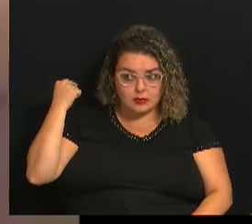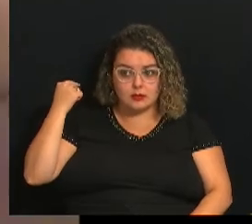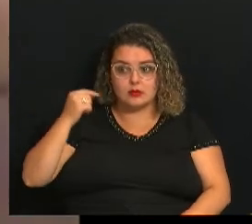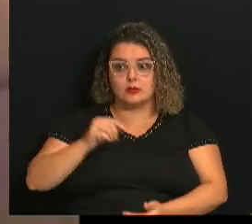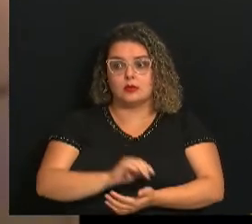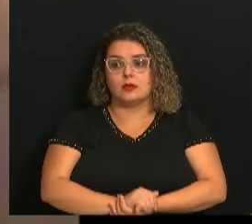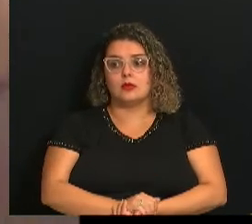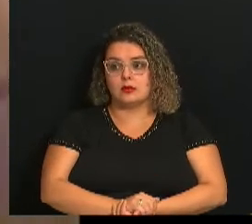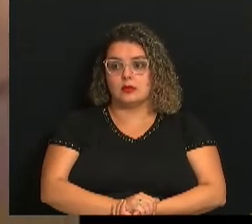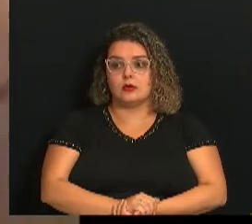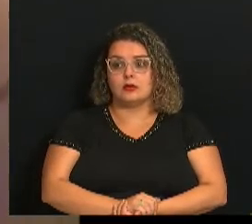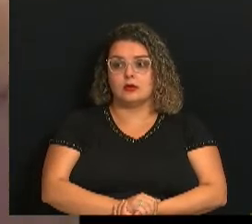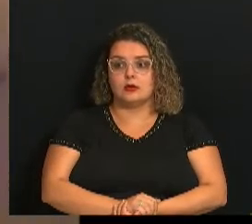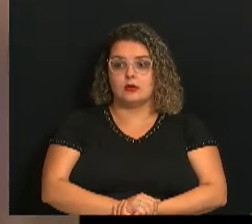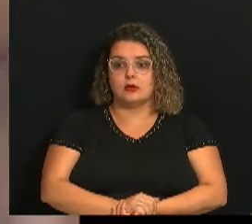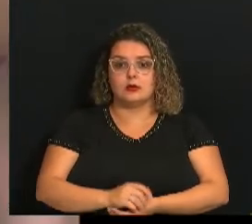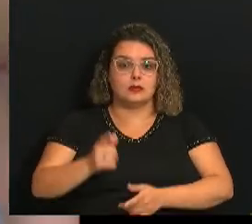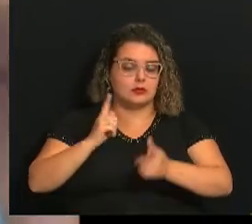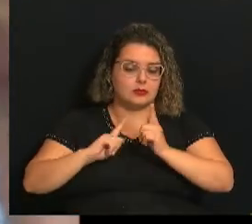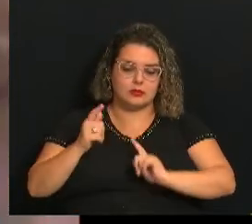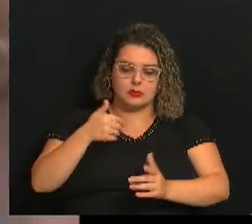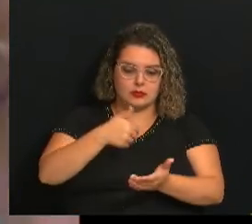saídos nas últimas gestões. Né?